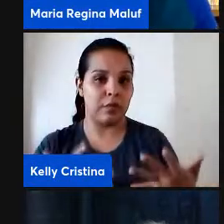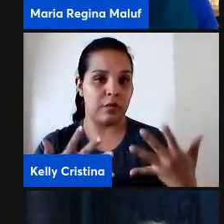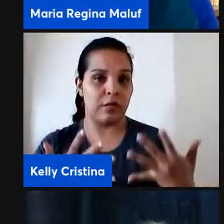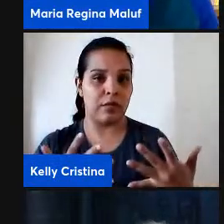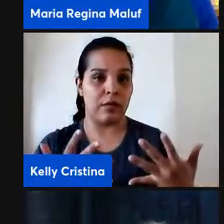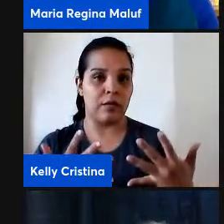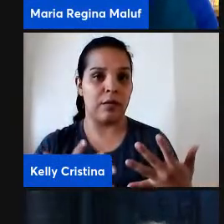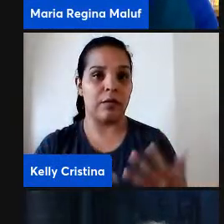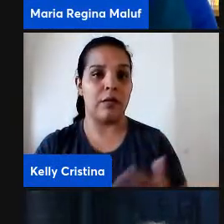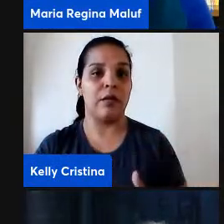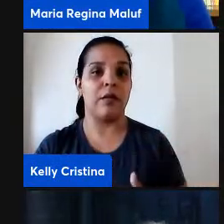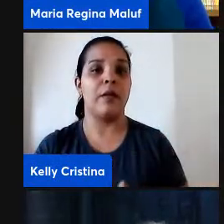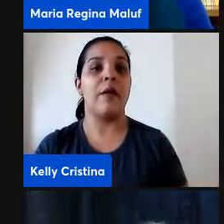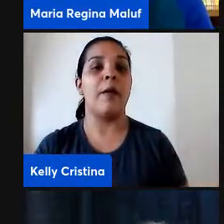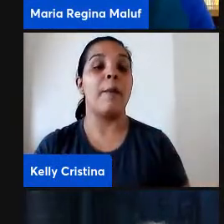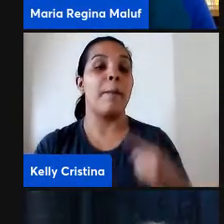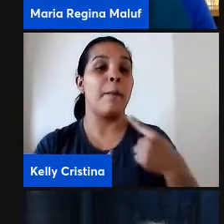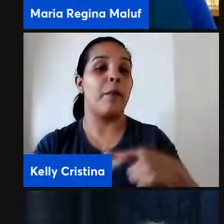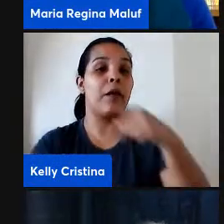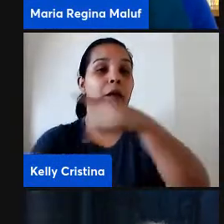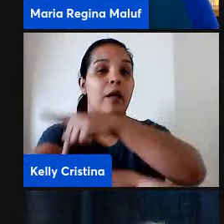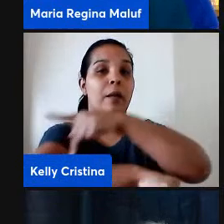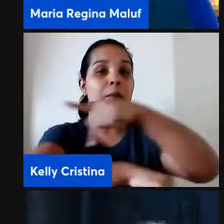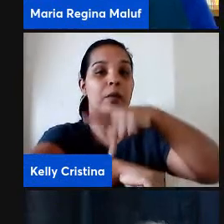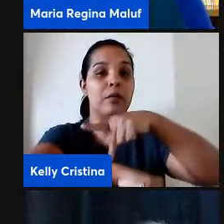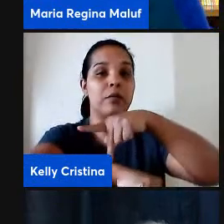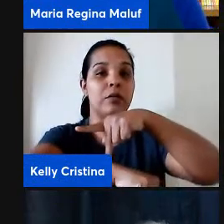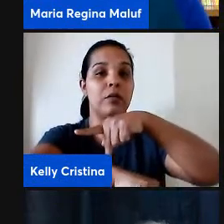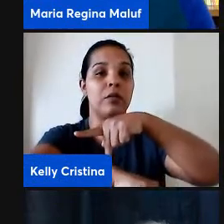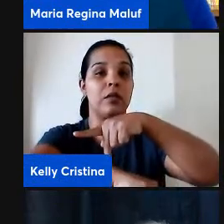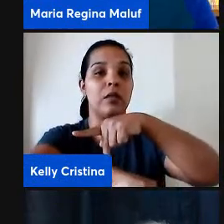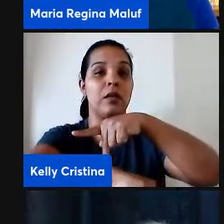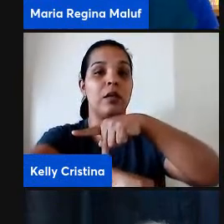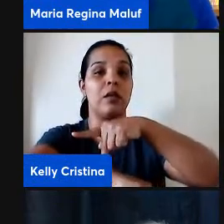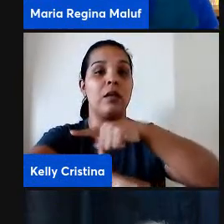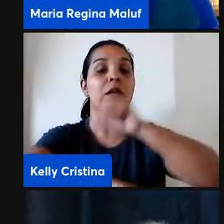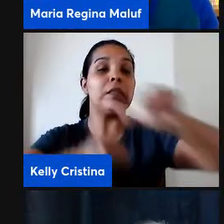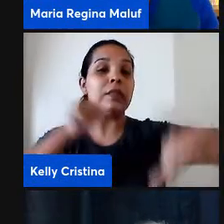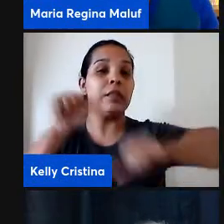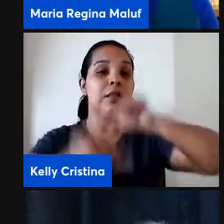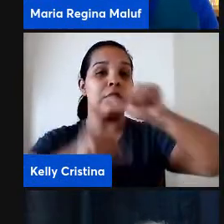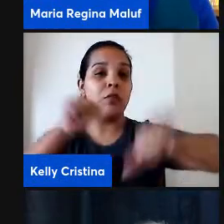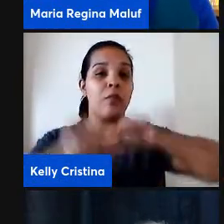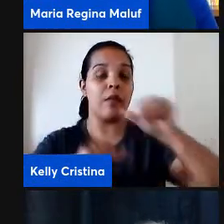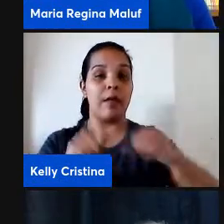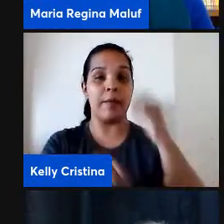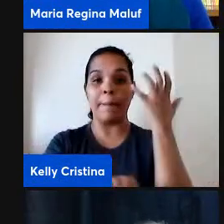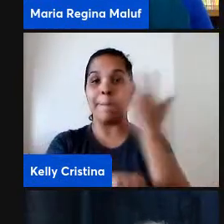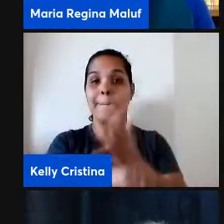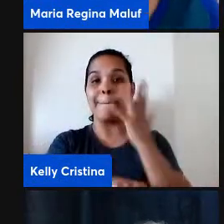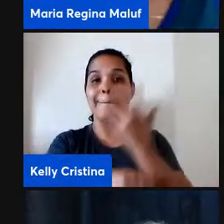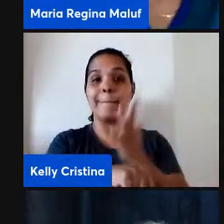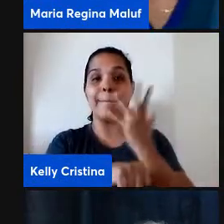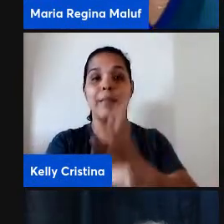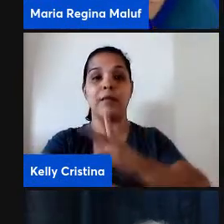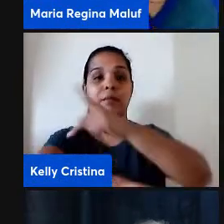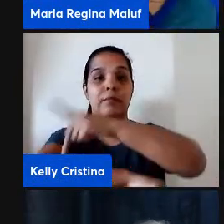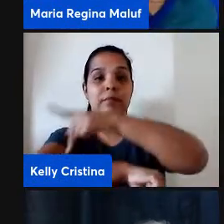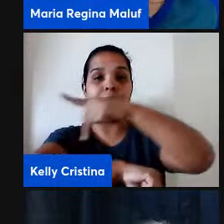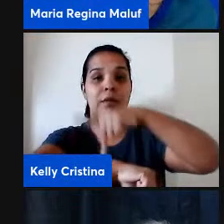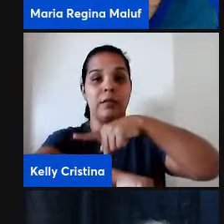a pedagogia cabe justamente transformar em práticas pedagógicas,